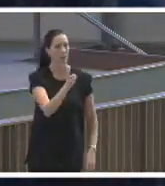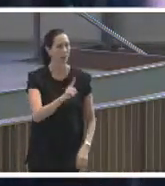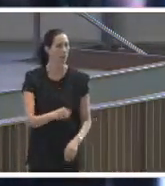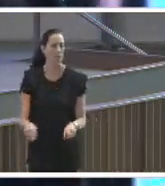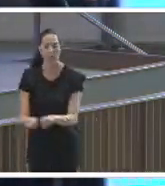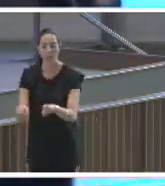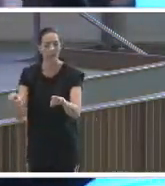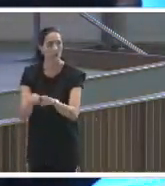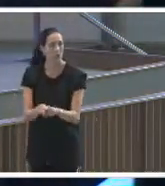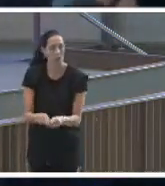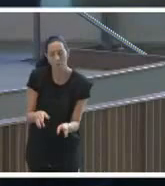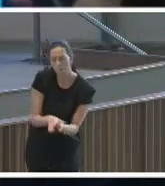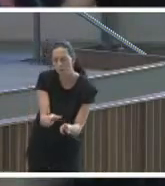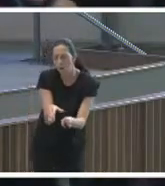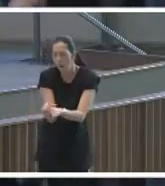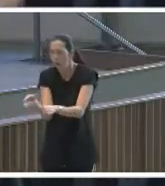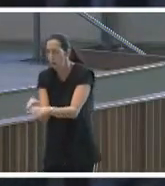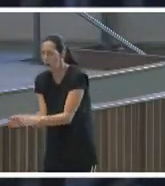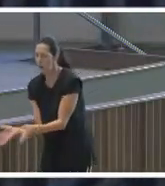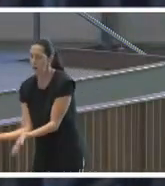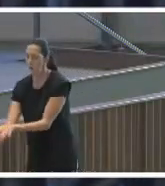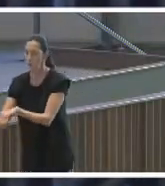pastorear pessoas.